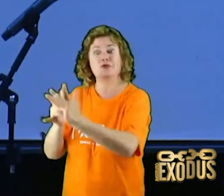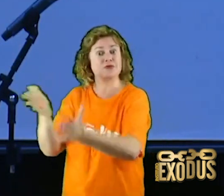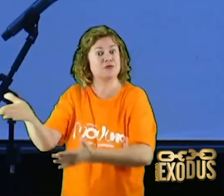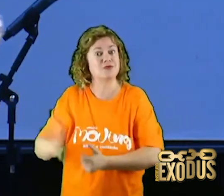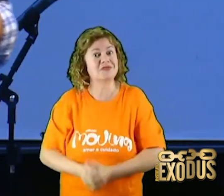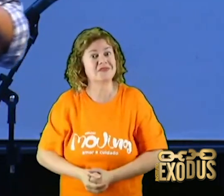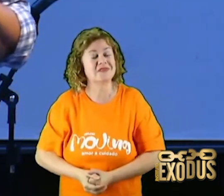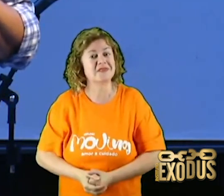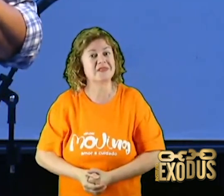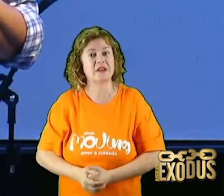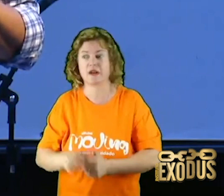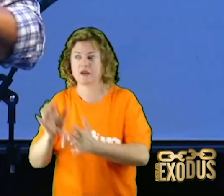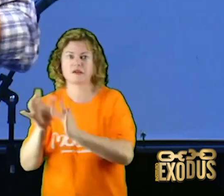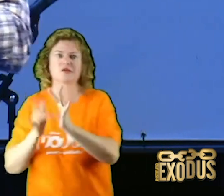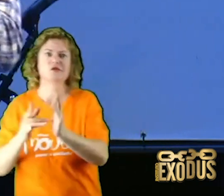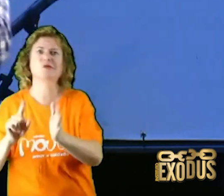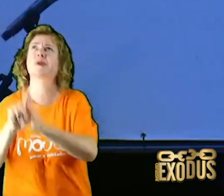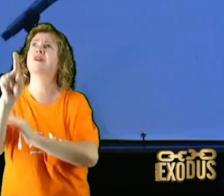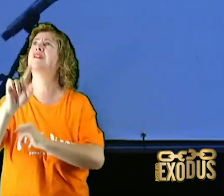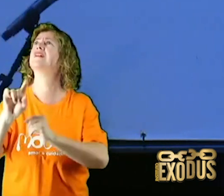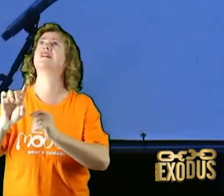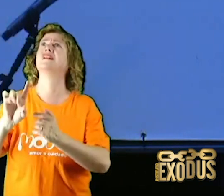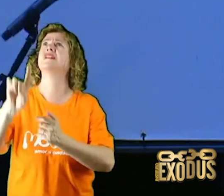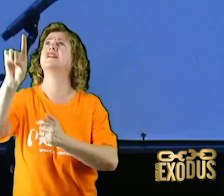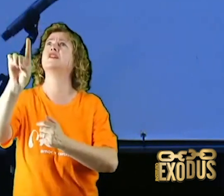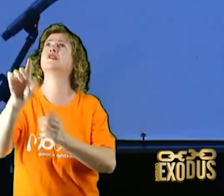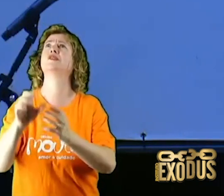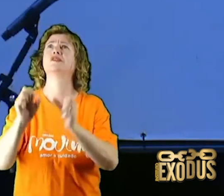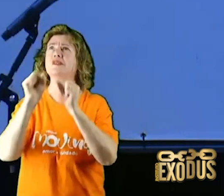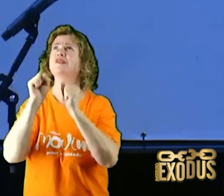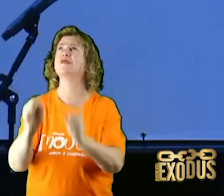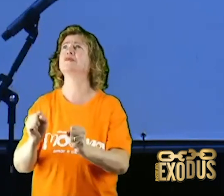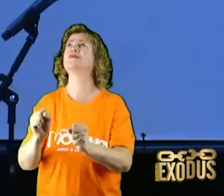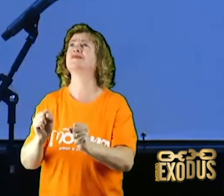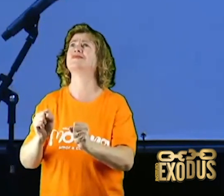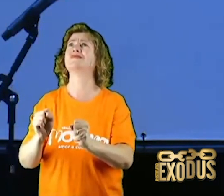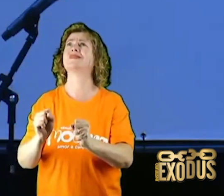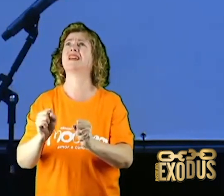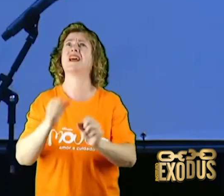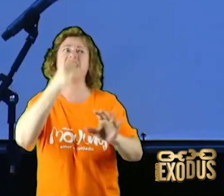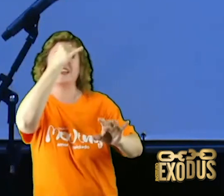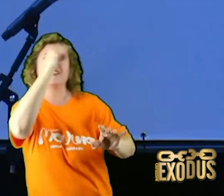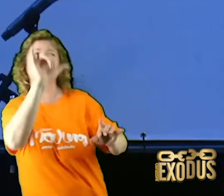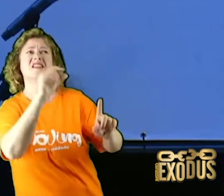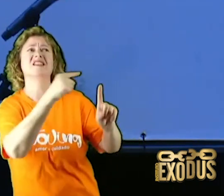outra alternativa, afasta de mim esse cálice. Deus disse não.